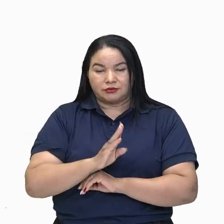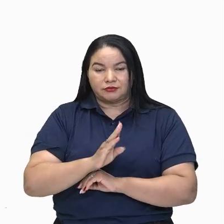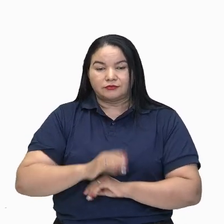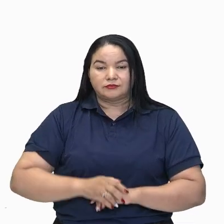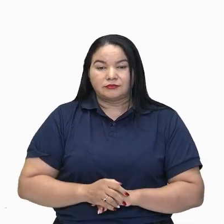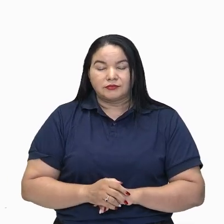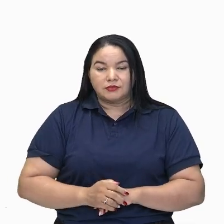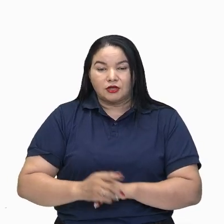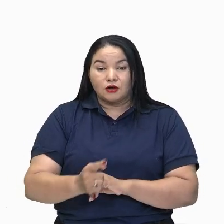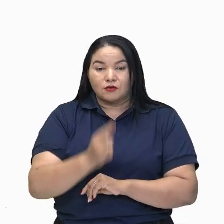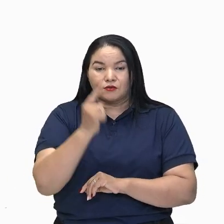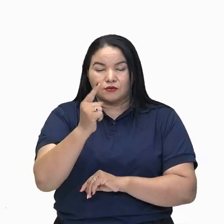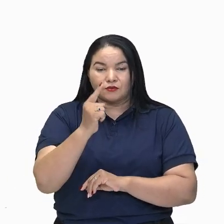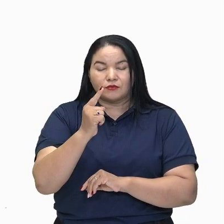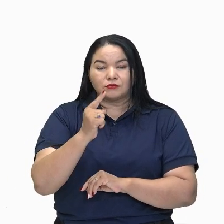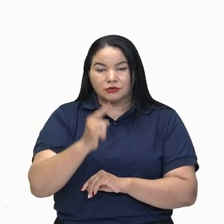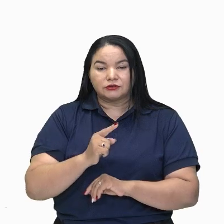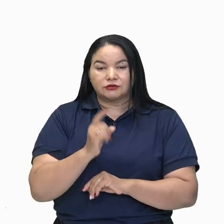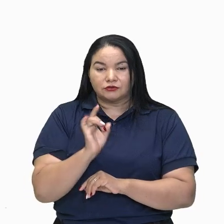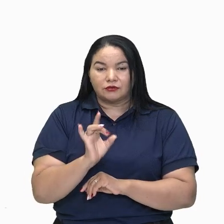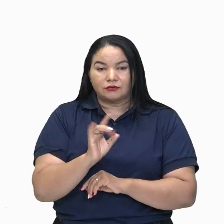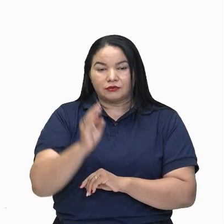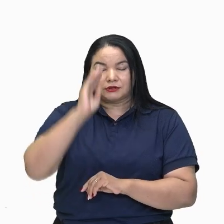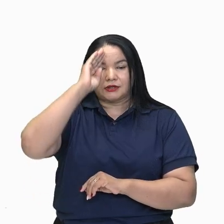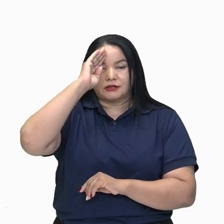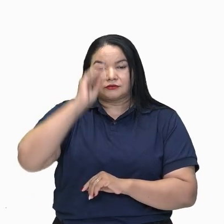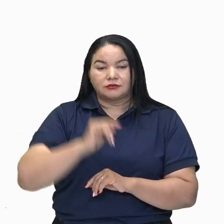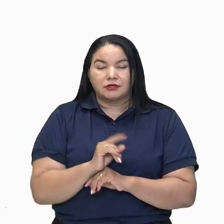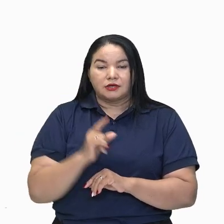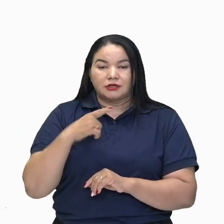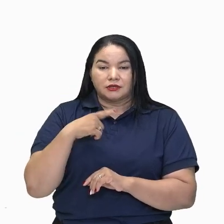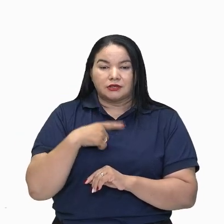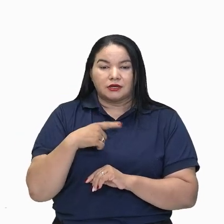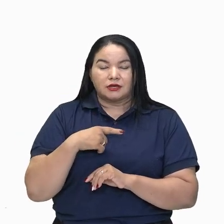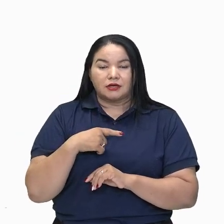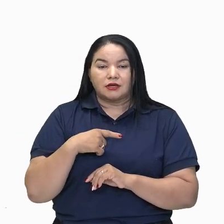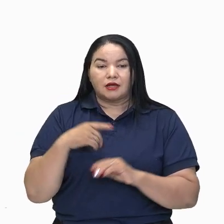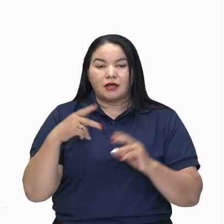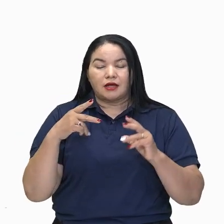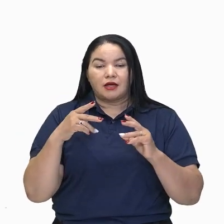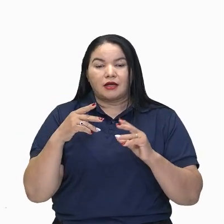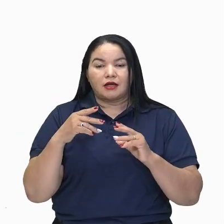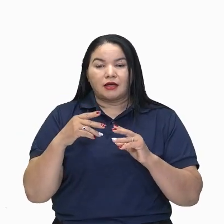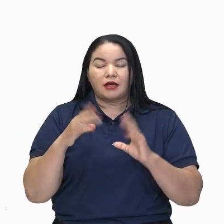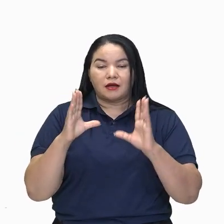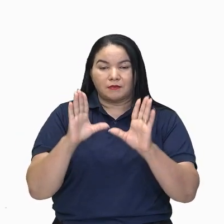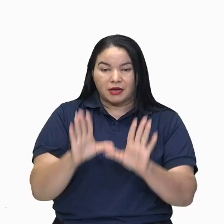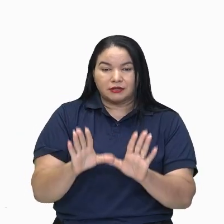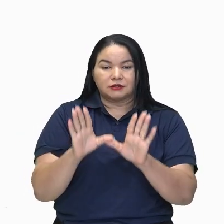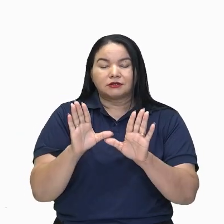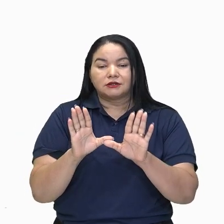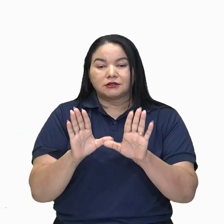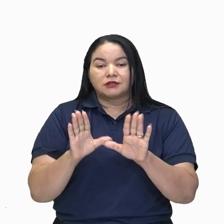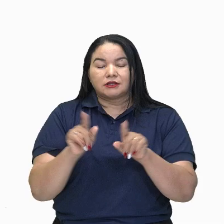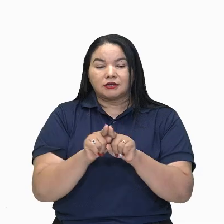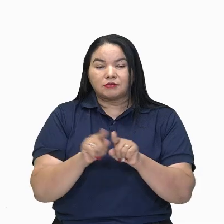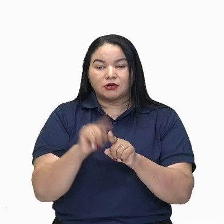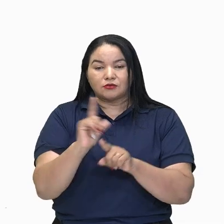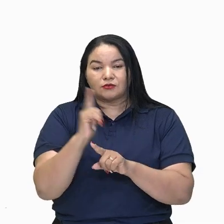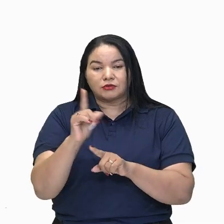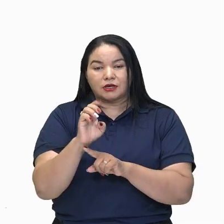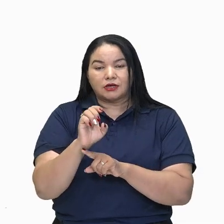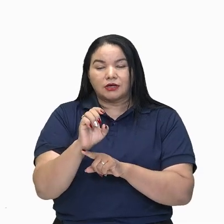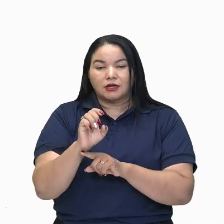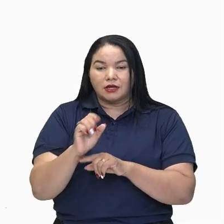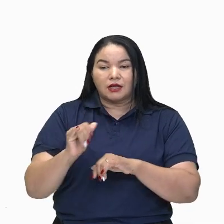das Forças Armadas, no caso, o Exército Brasileiro. Aí nós temos a Marinha, nós temos a Aeronáutica, não é?